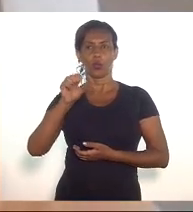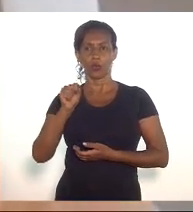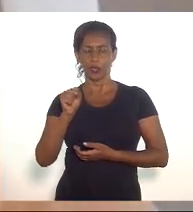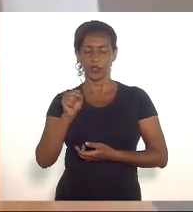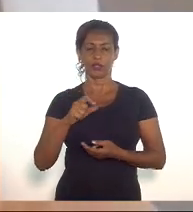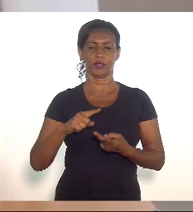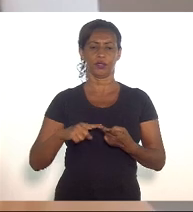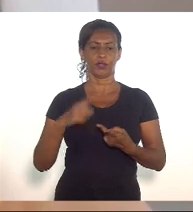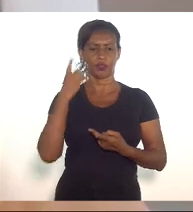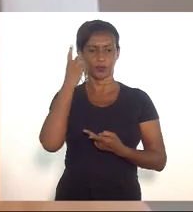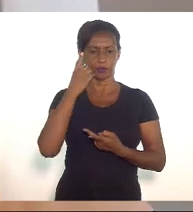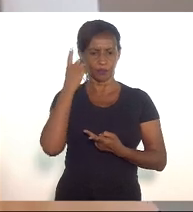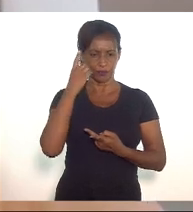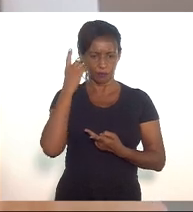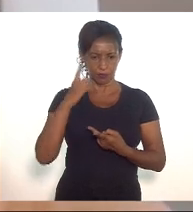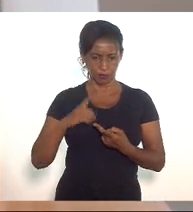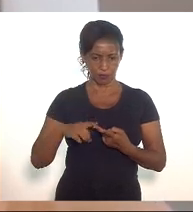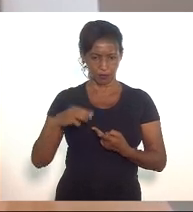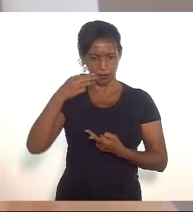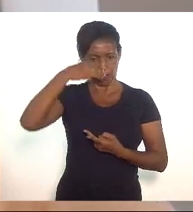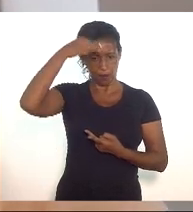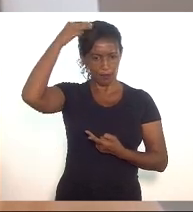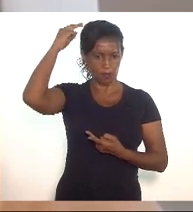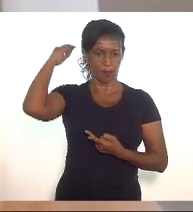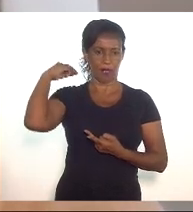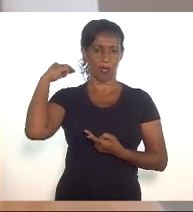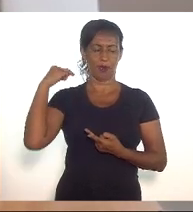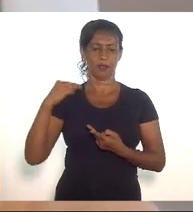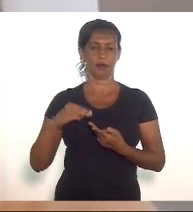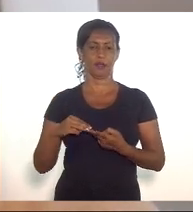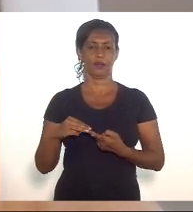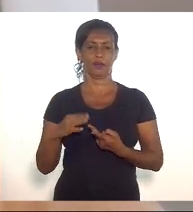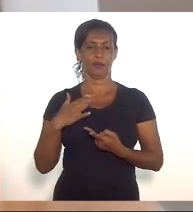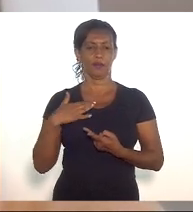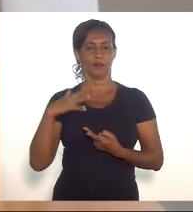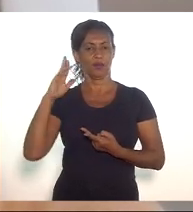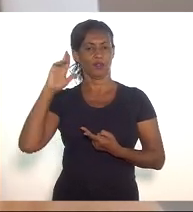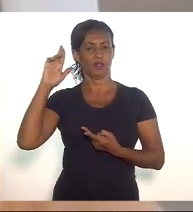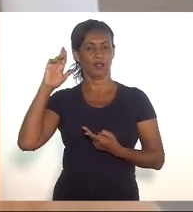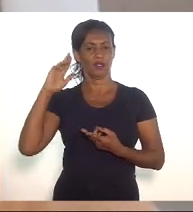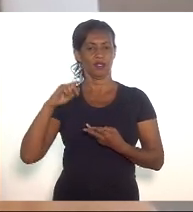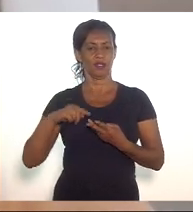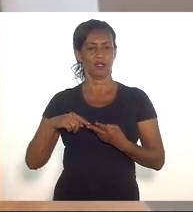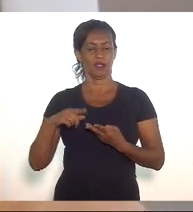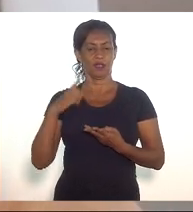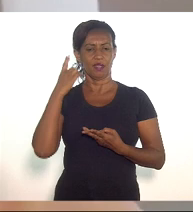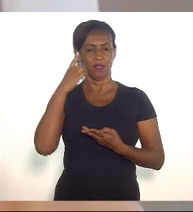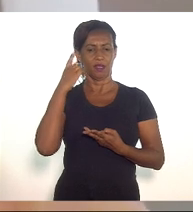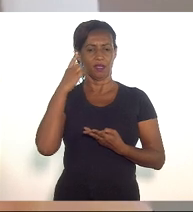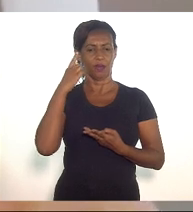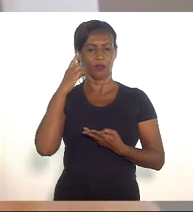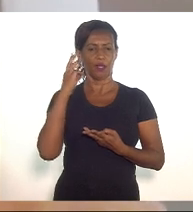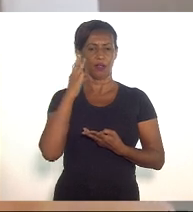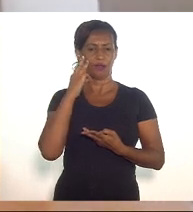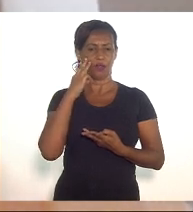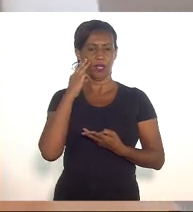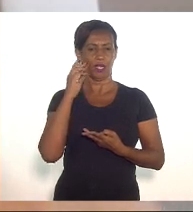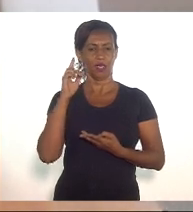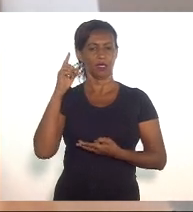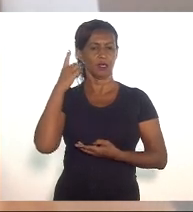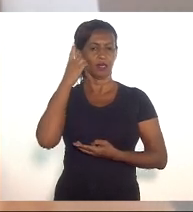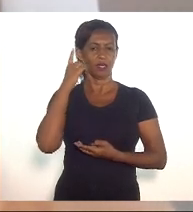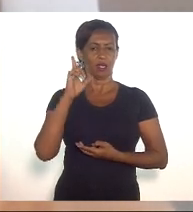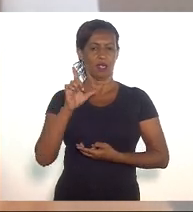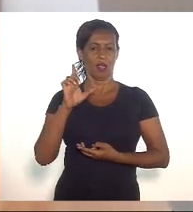excelentíssimos senhores deputados Márcio Pacheco, meu líder, deputado Valdeque, deputado Eliomar,